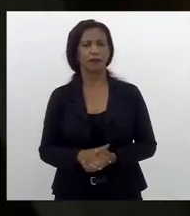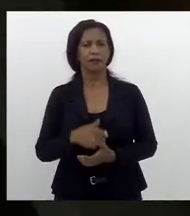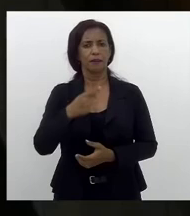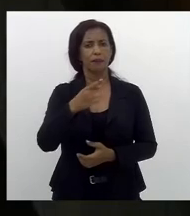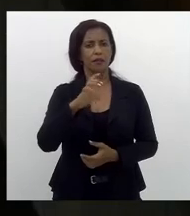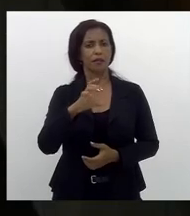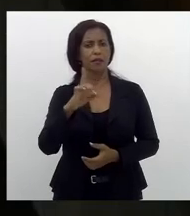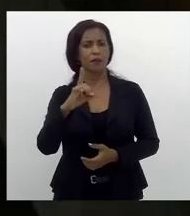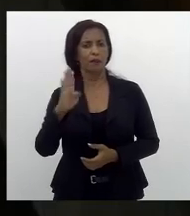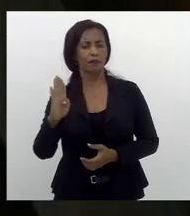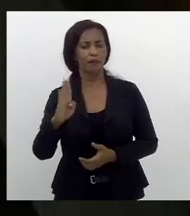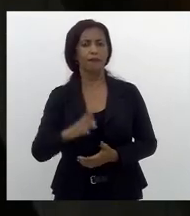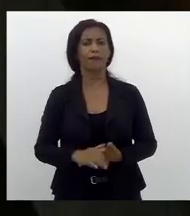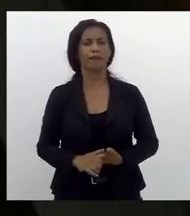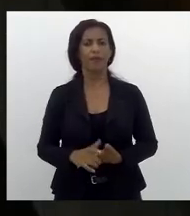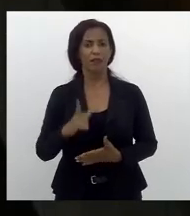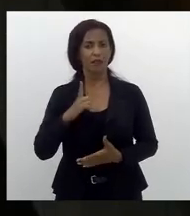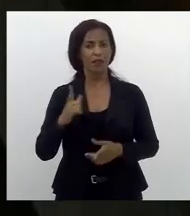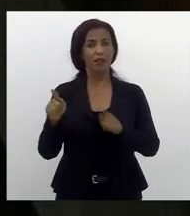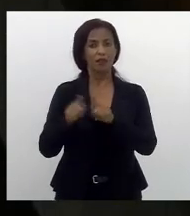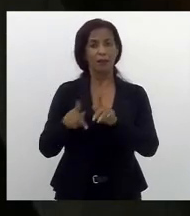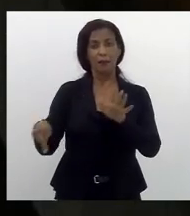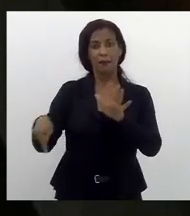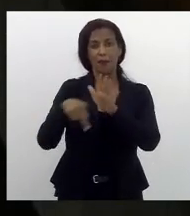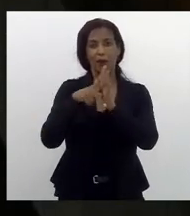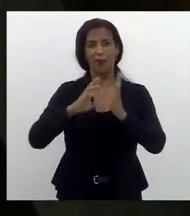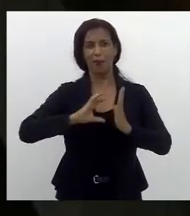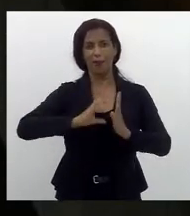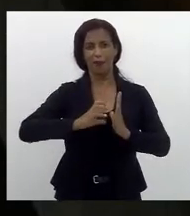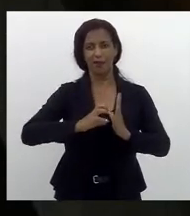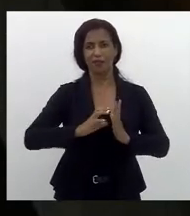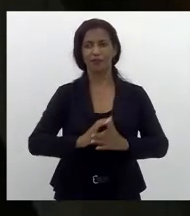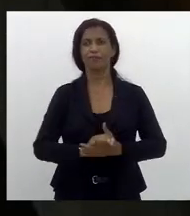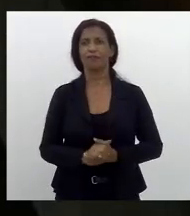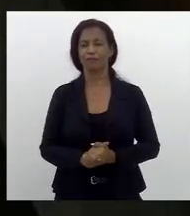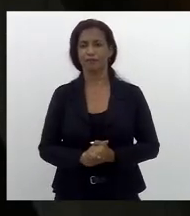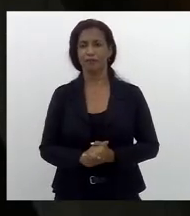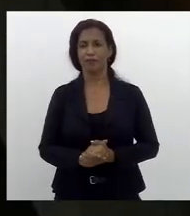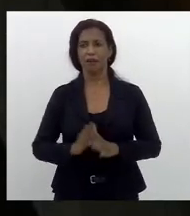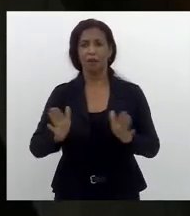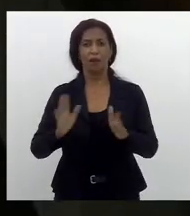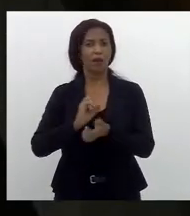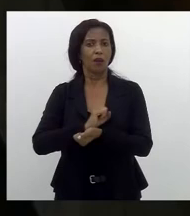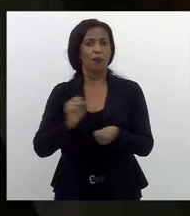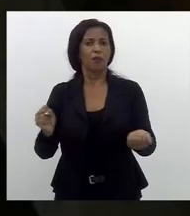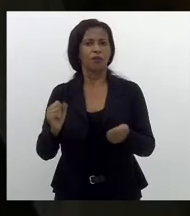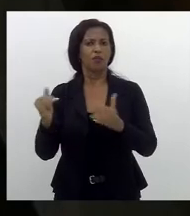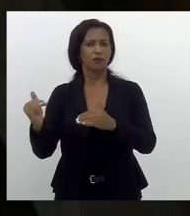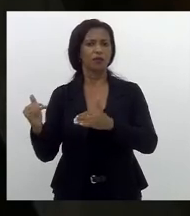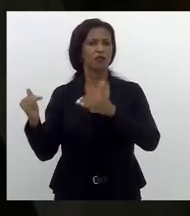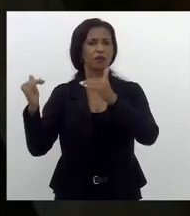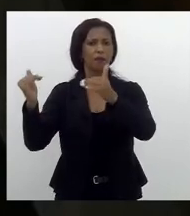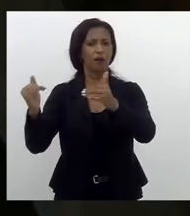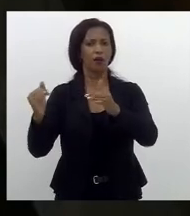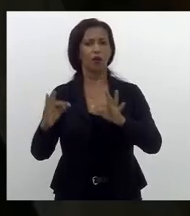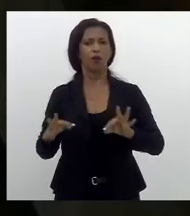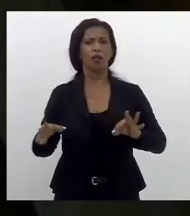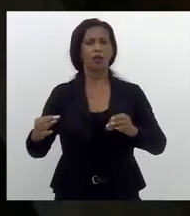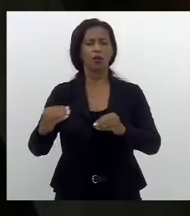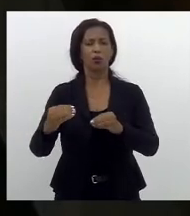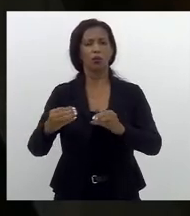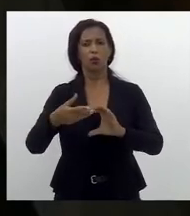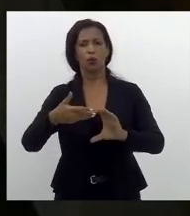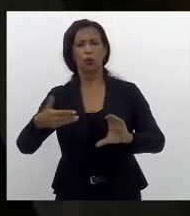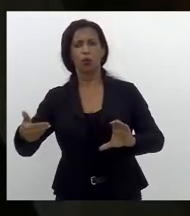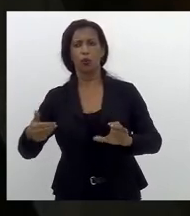PCdoB, tenho diferenças internas do meu próprio partido, mas não é possível que elas sejam maiores do que tantos